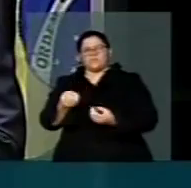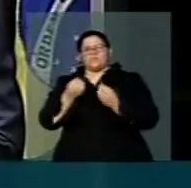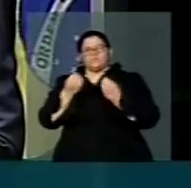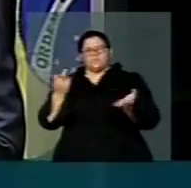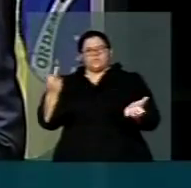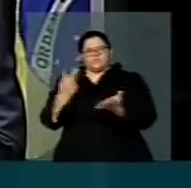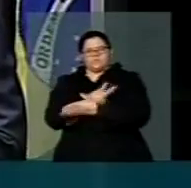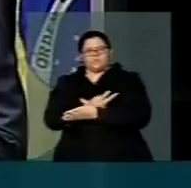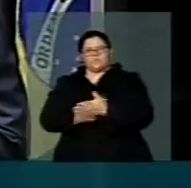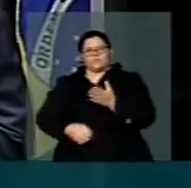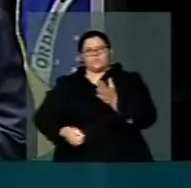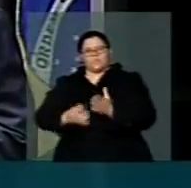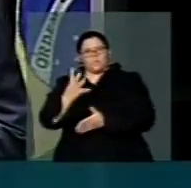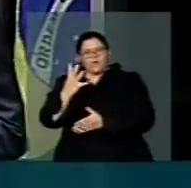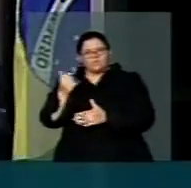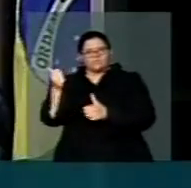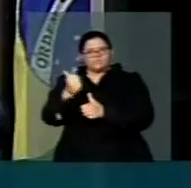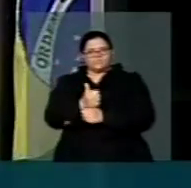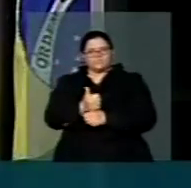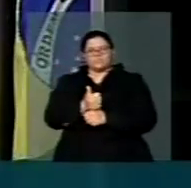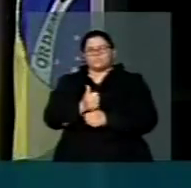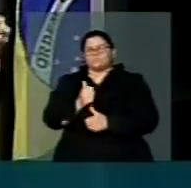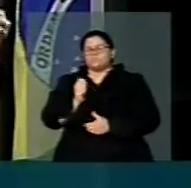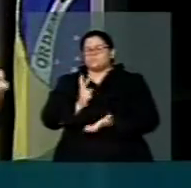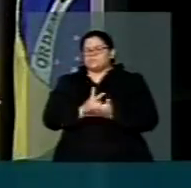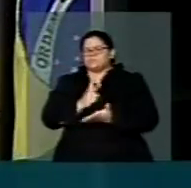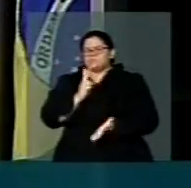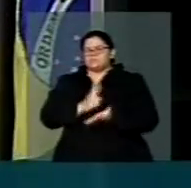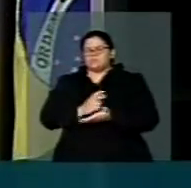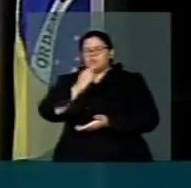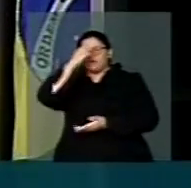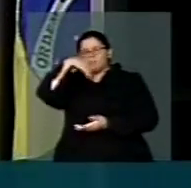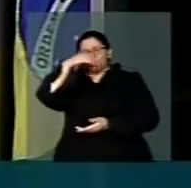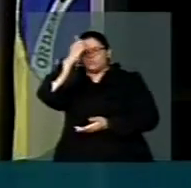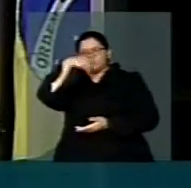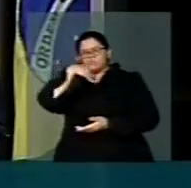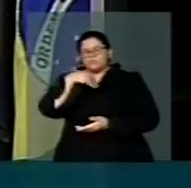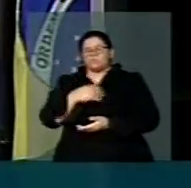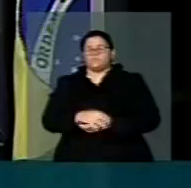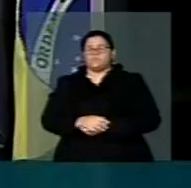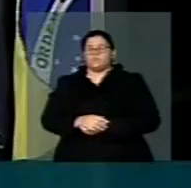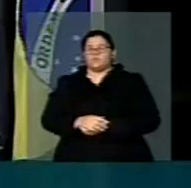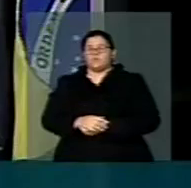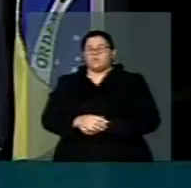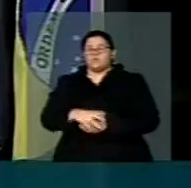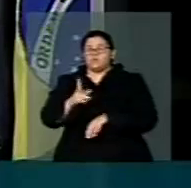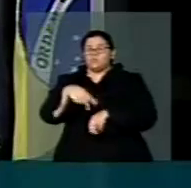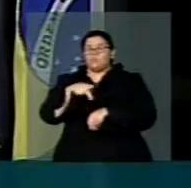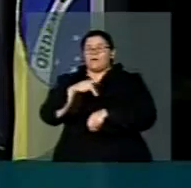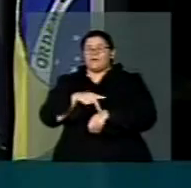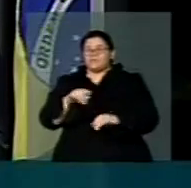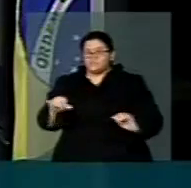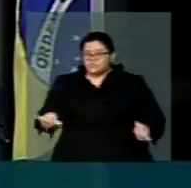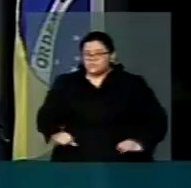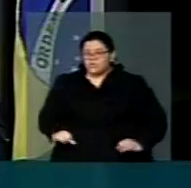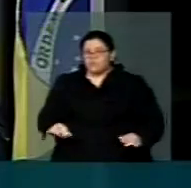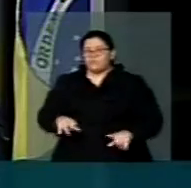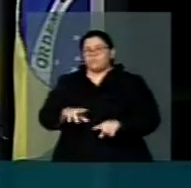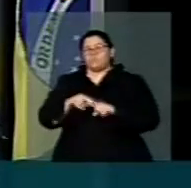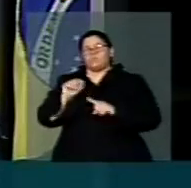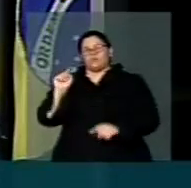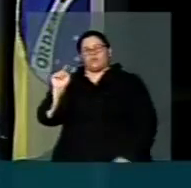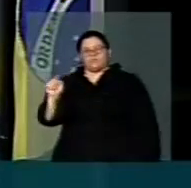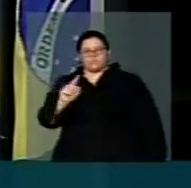quarto mandato, de forma absolutamente abusiva, e o preço que o país vem pagando.